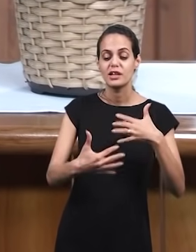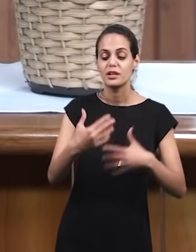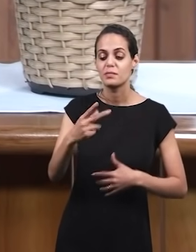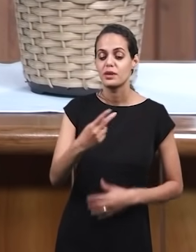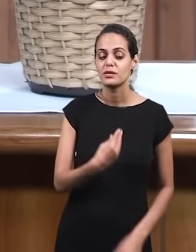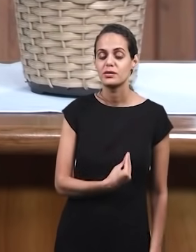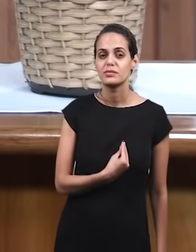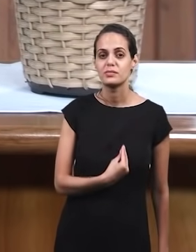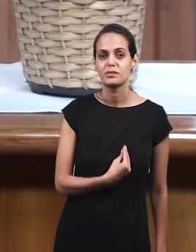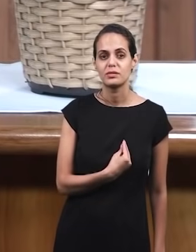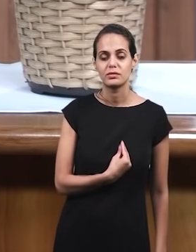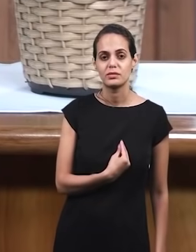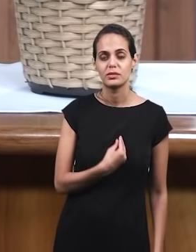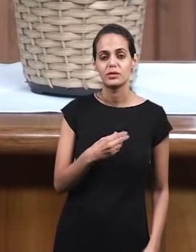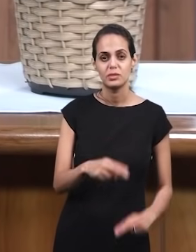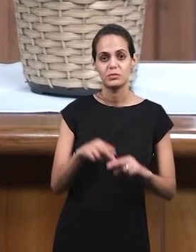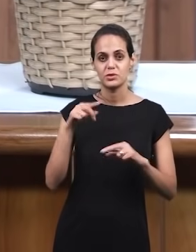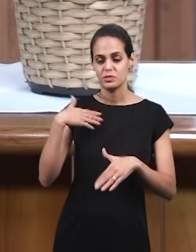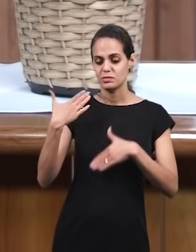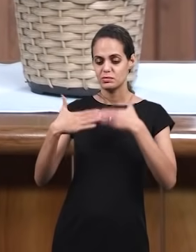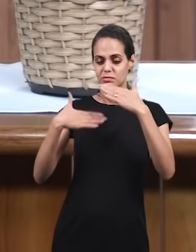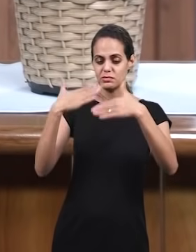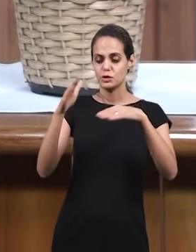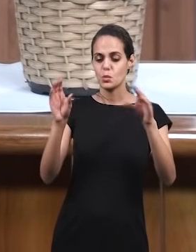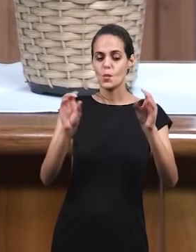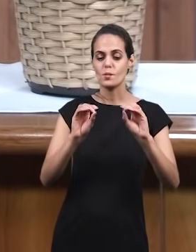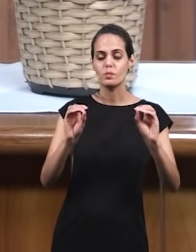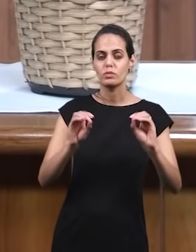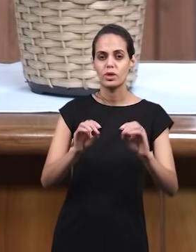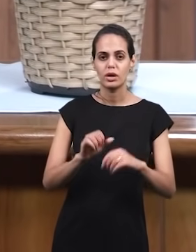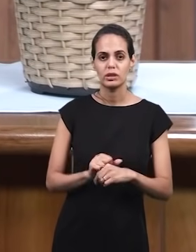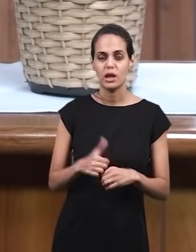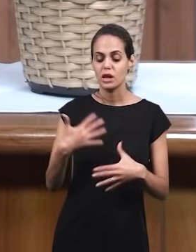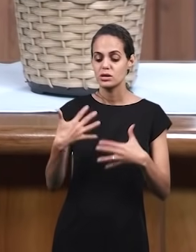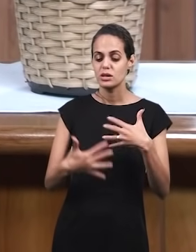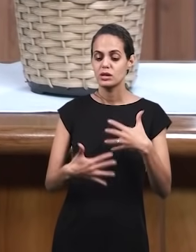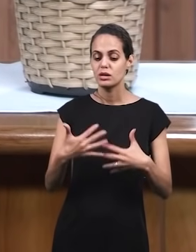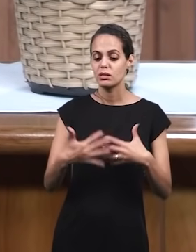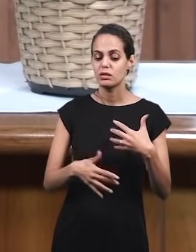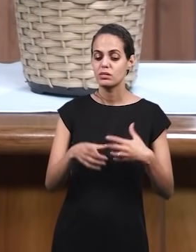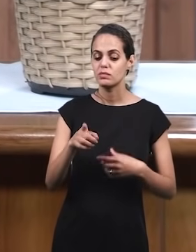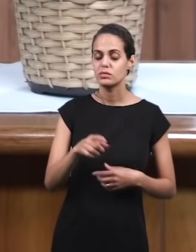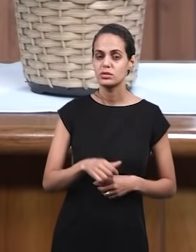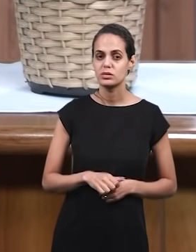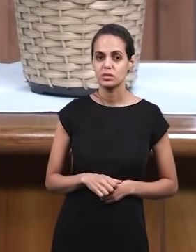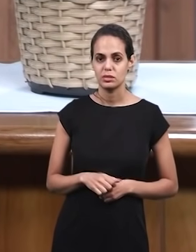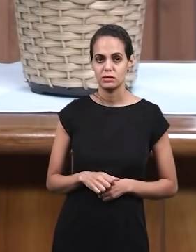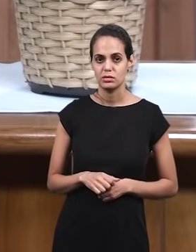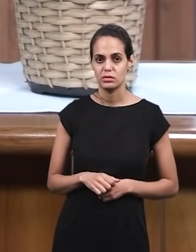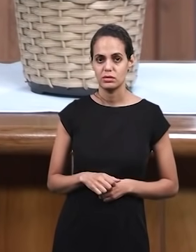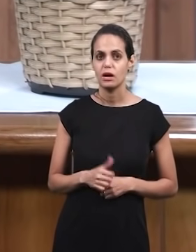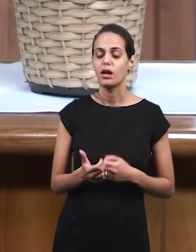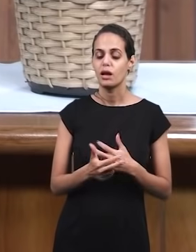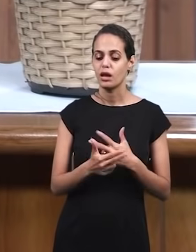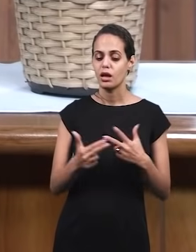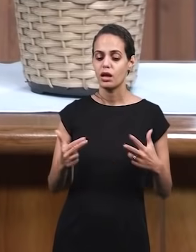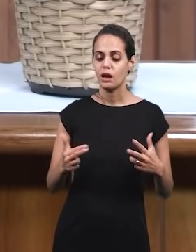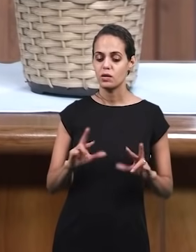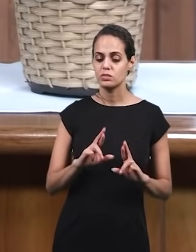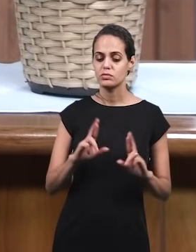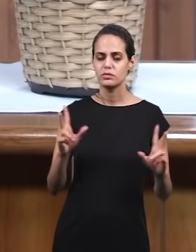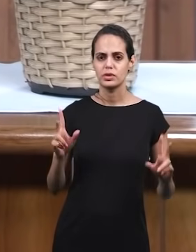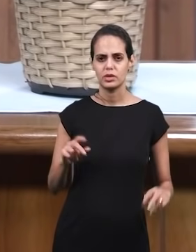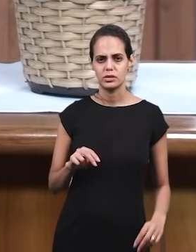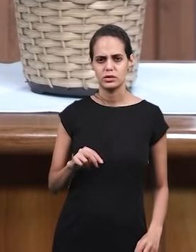sua vida. Por isso você não vai prosperar não, viu? Ela atrapalha para você, para que haja algo diferente na sua vida. E ele